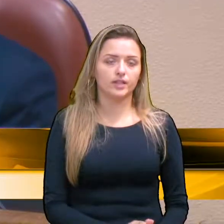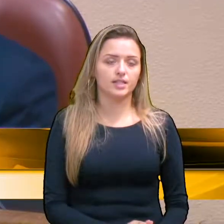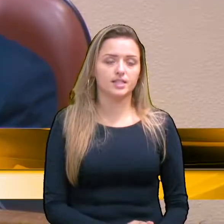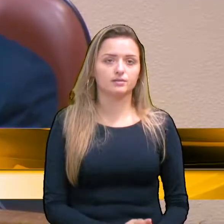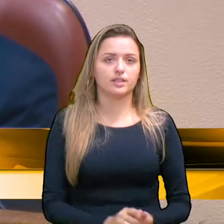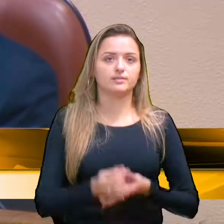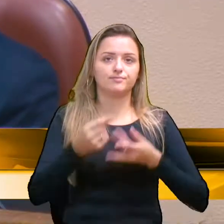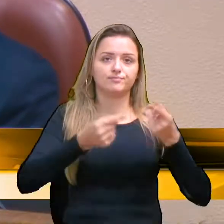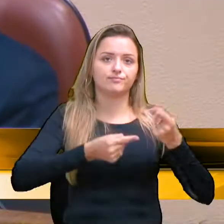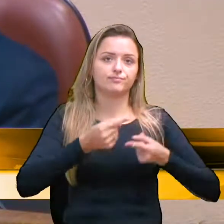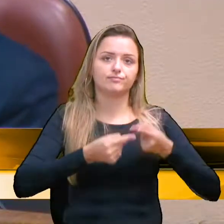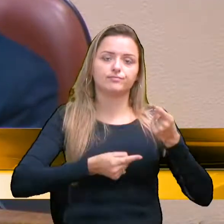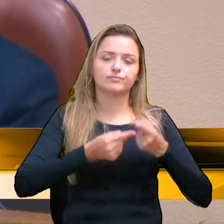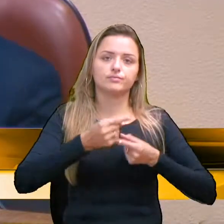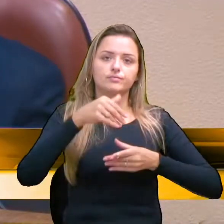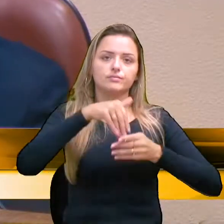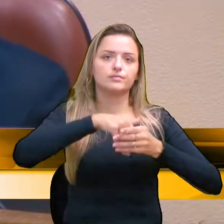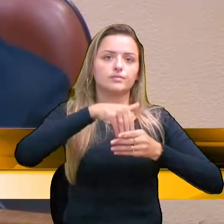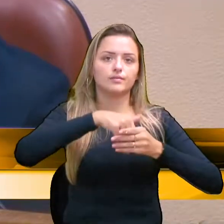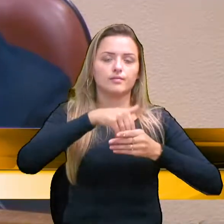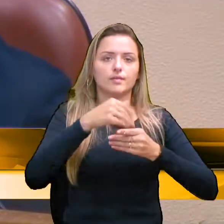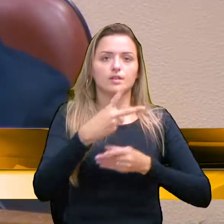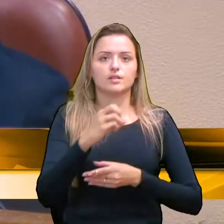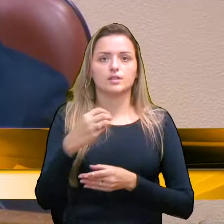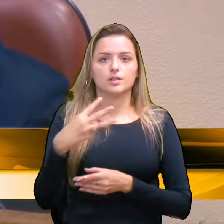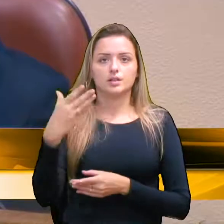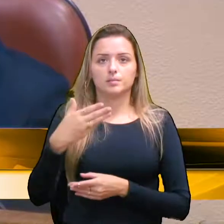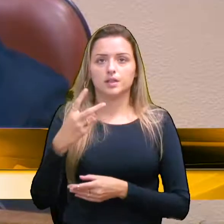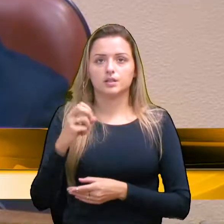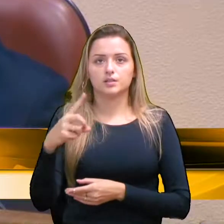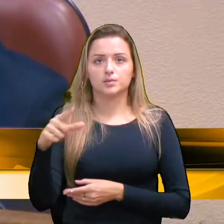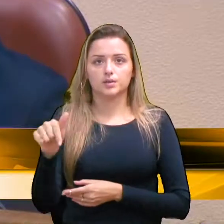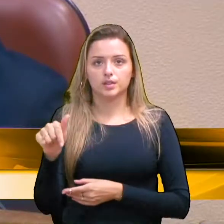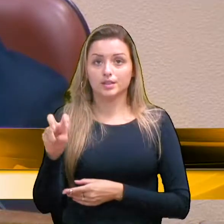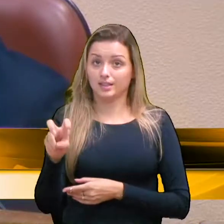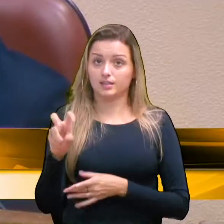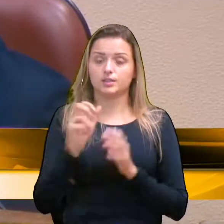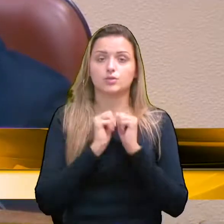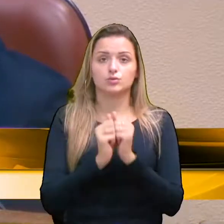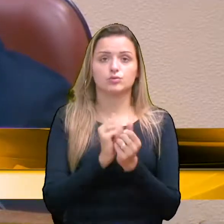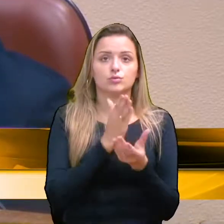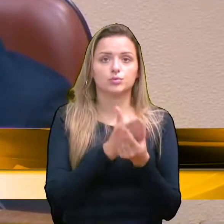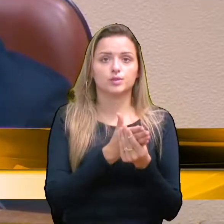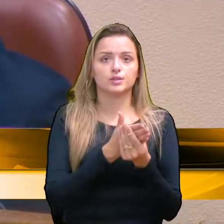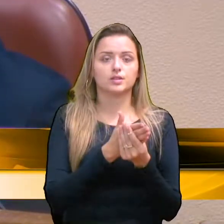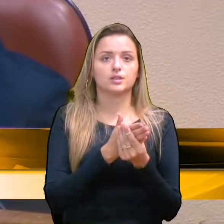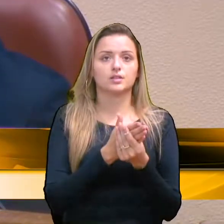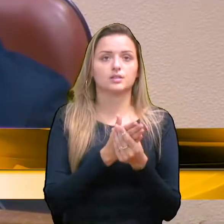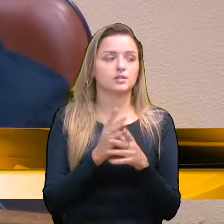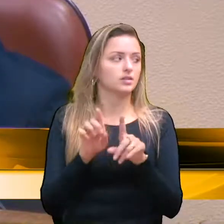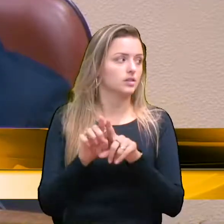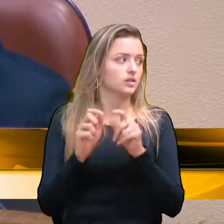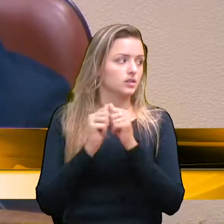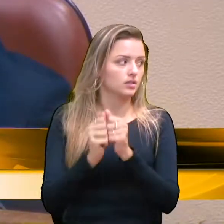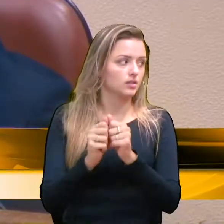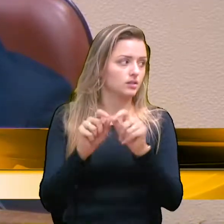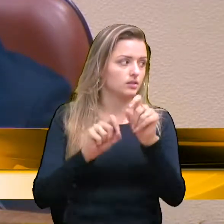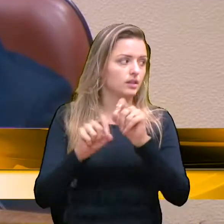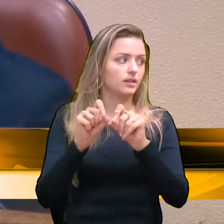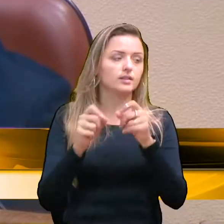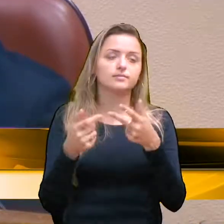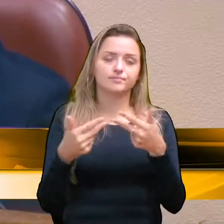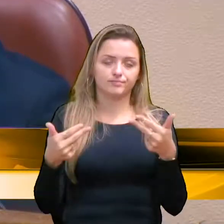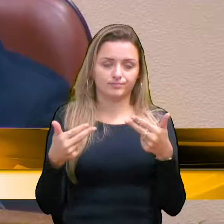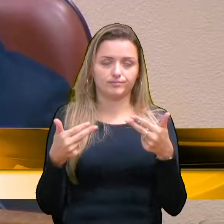Em discussão única e votação, o projeto de lei número 203/2015, contido no processo número 258/2015, de autoria do vereador Neri